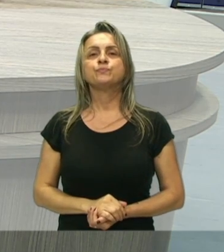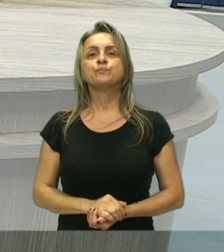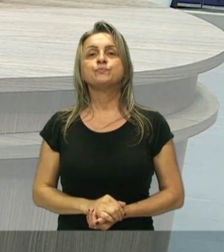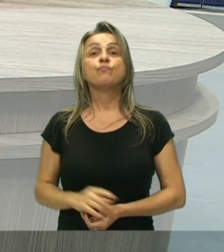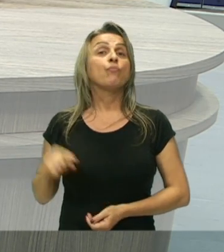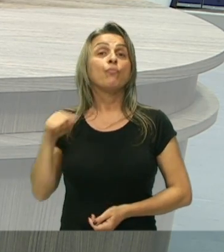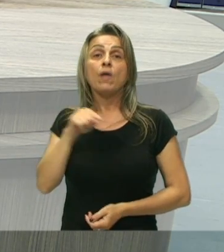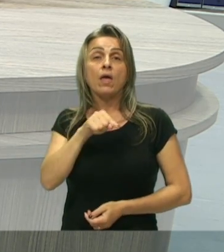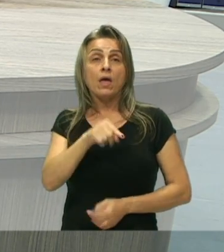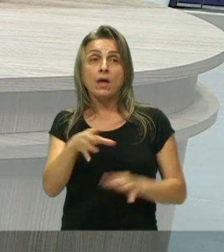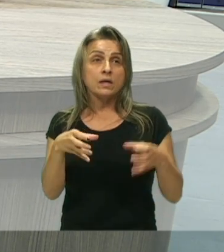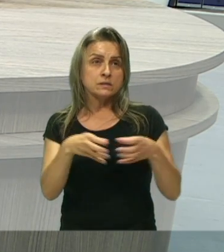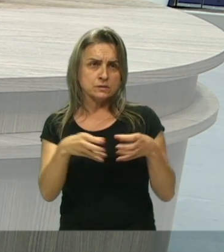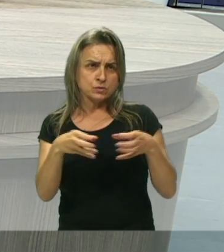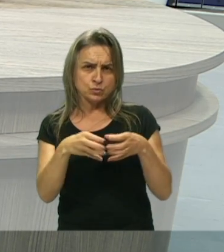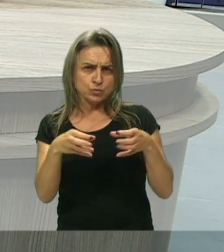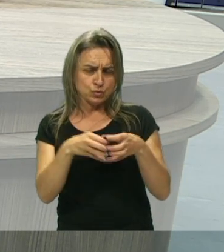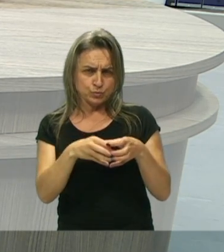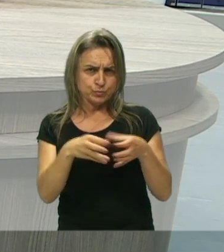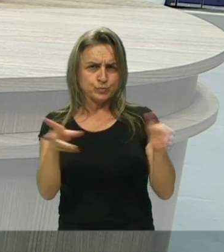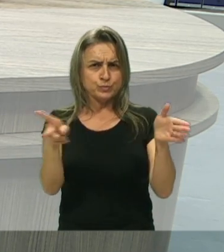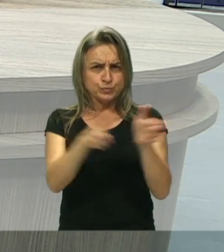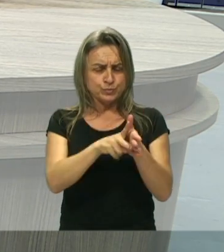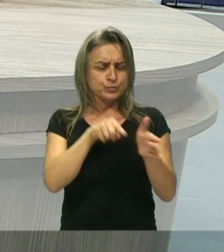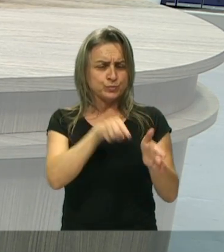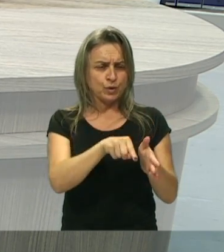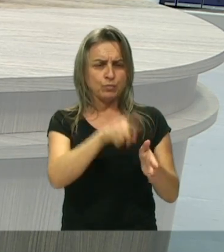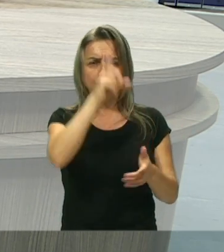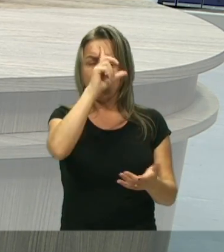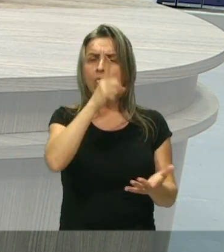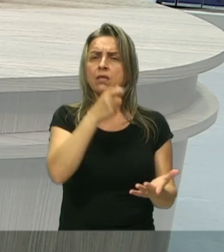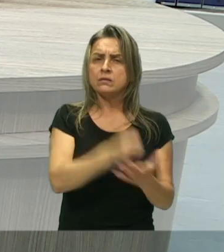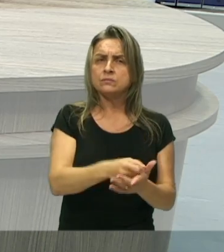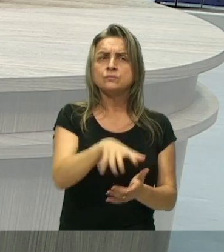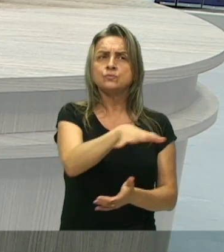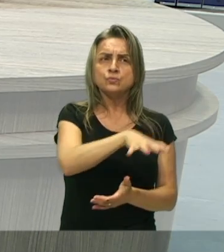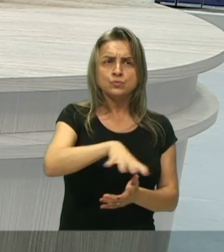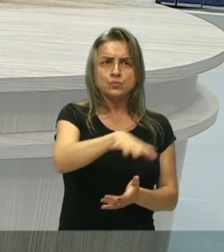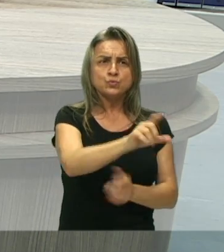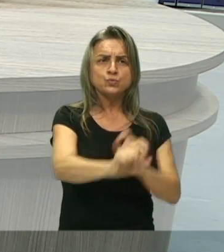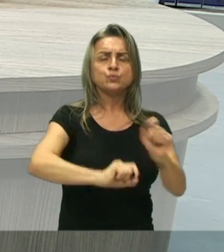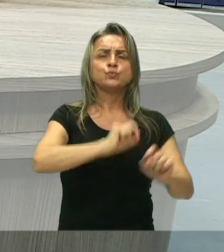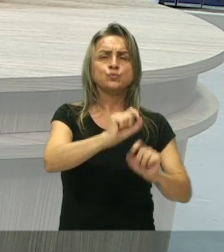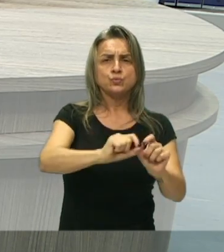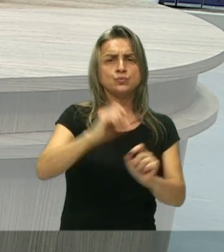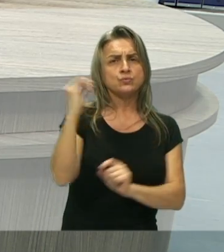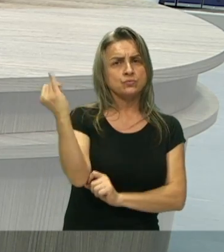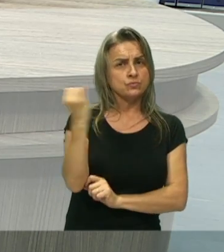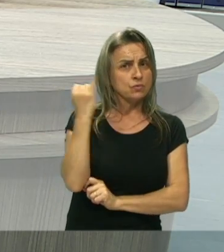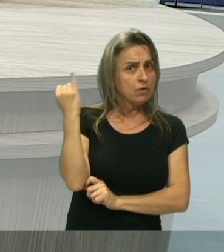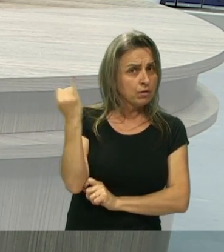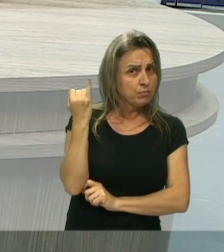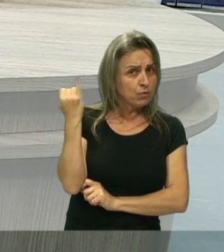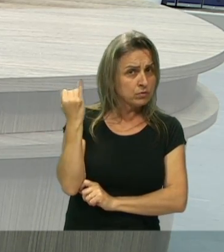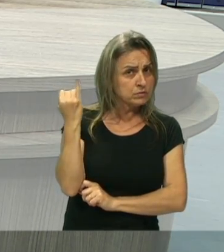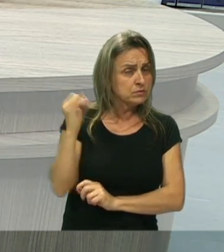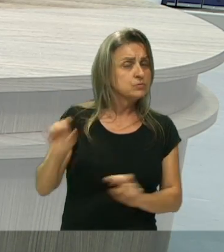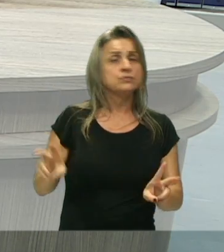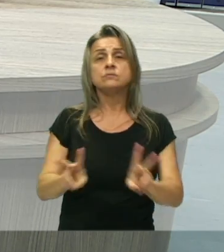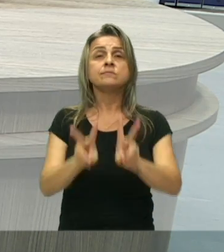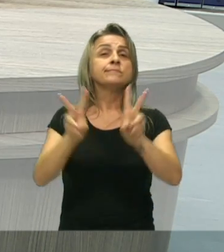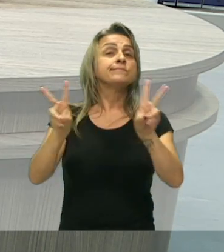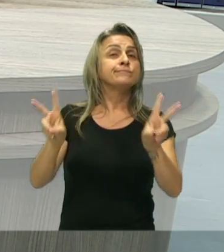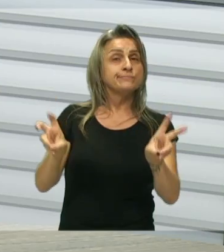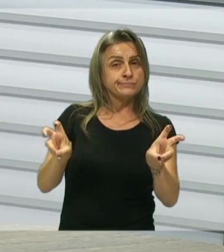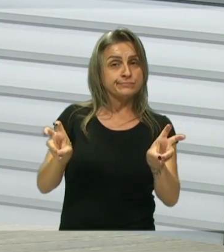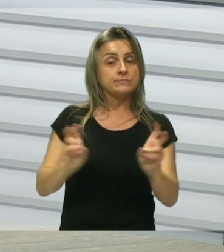Esse grupo especificamente vai determinar o que é importante para aquela temática. Para aquela temática. Dentro, eles